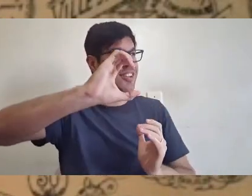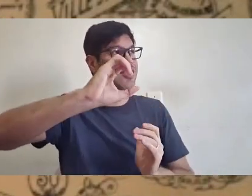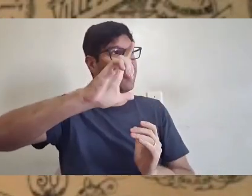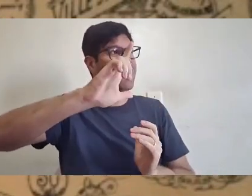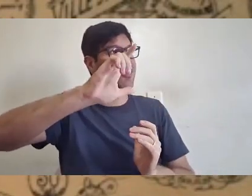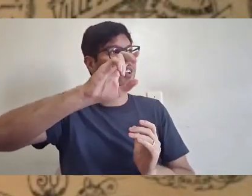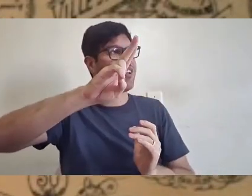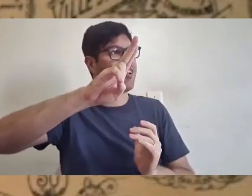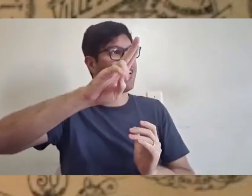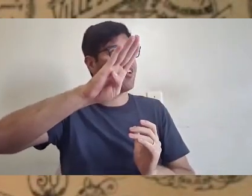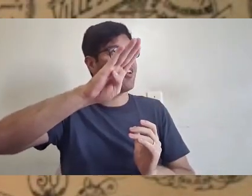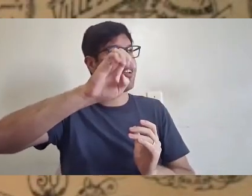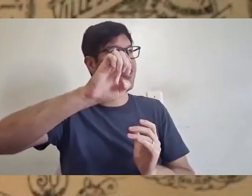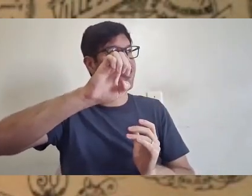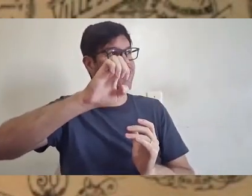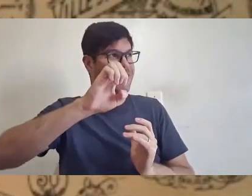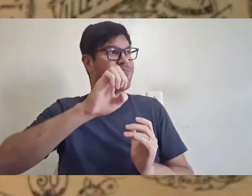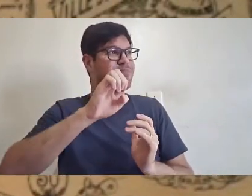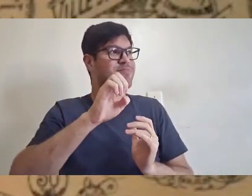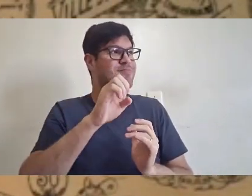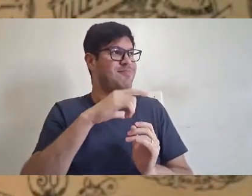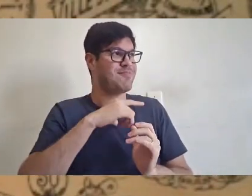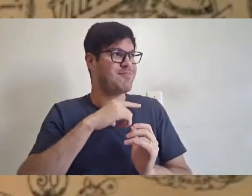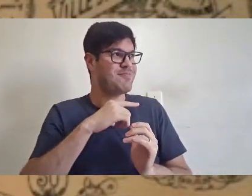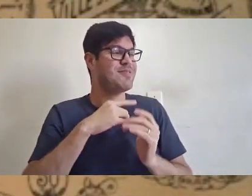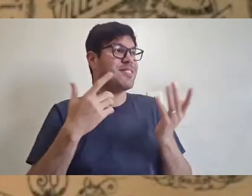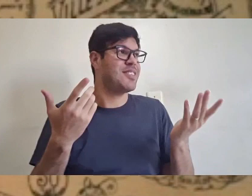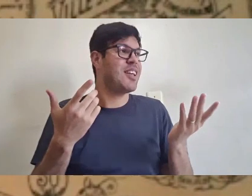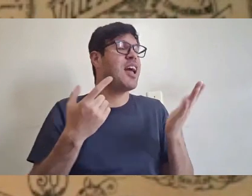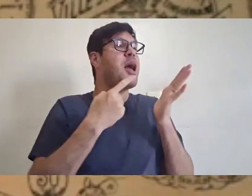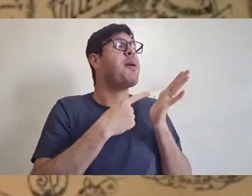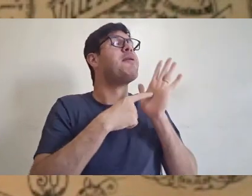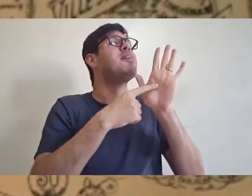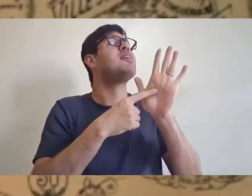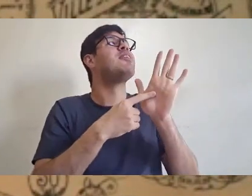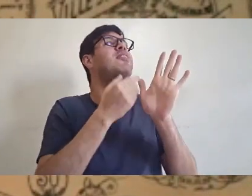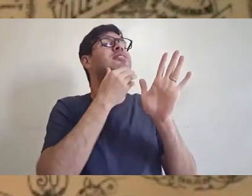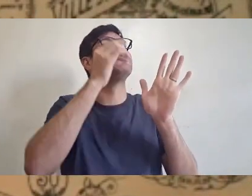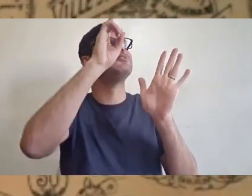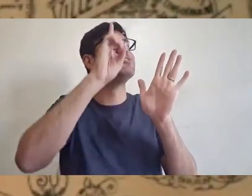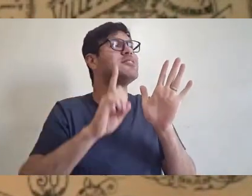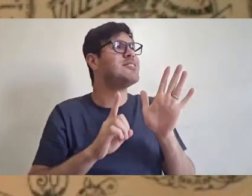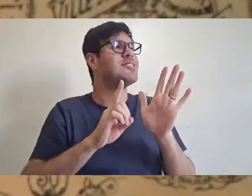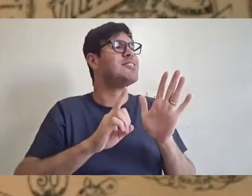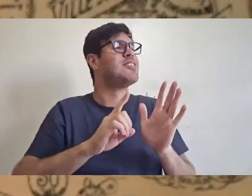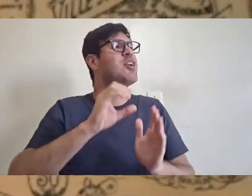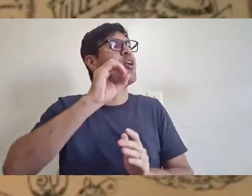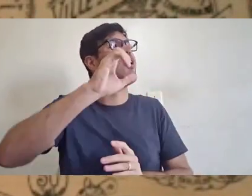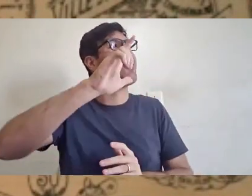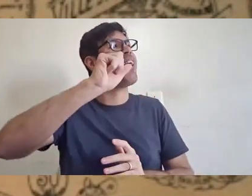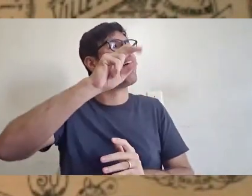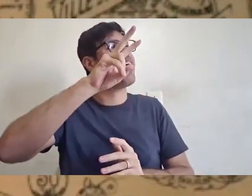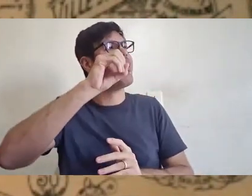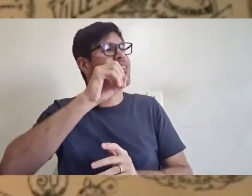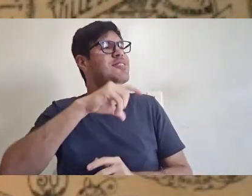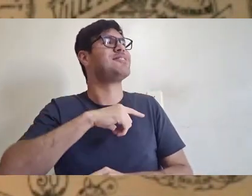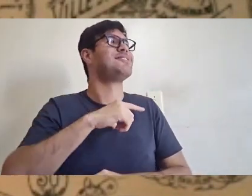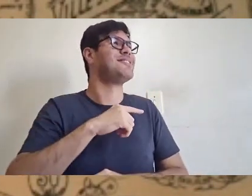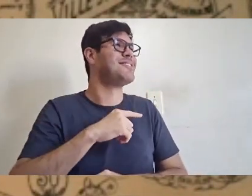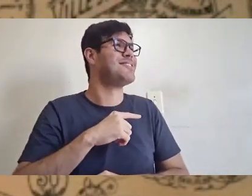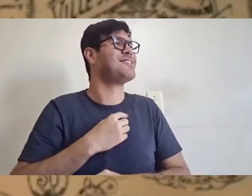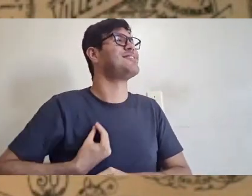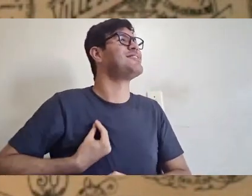Esportiva. E era apresentado pelo diretor artístico da Rádio Clube, que era Olavo Marques. Olavo Marques.